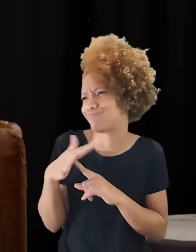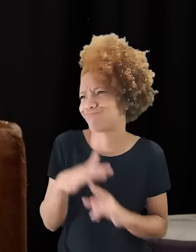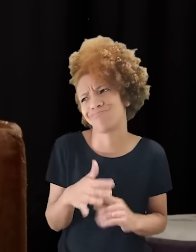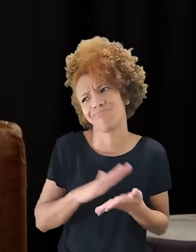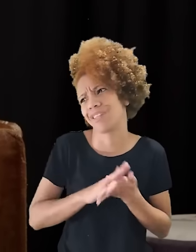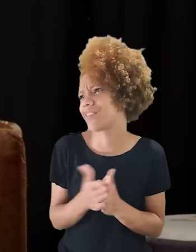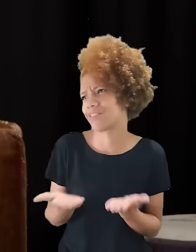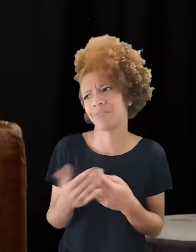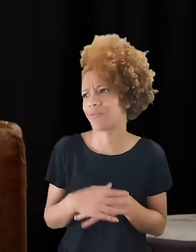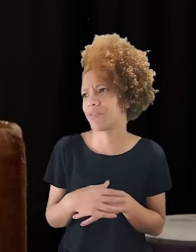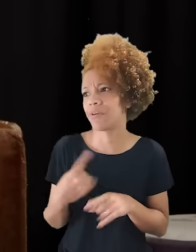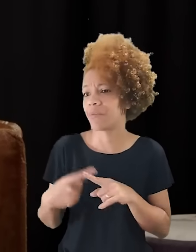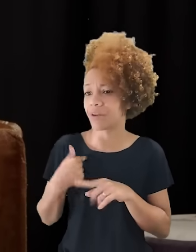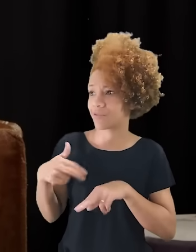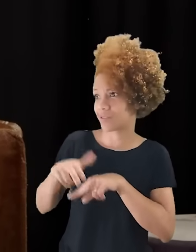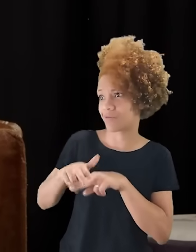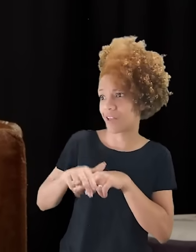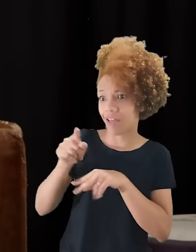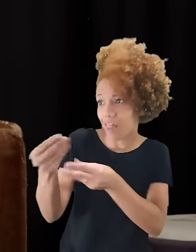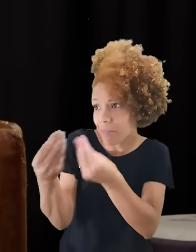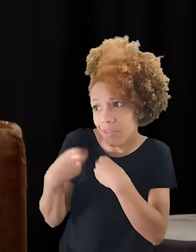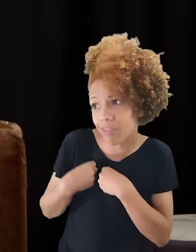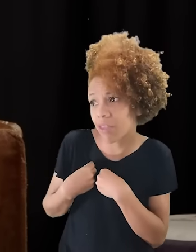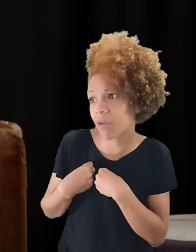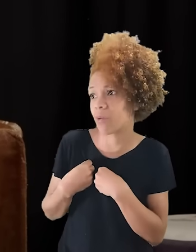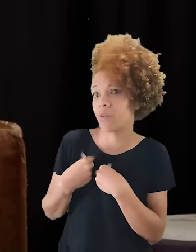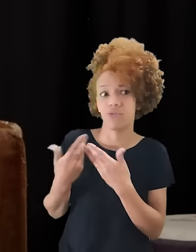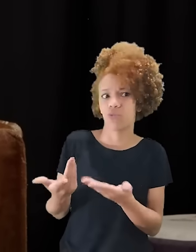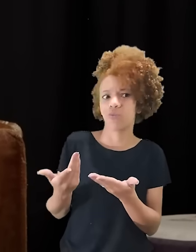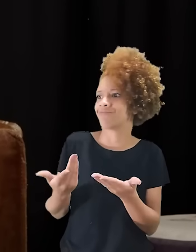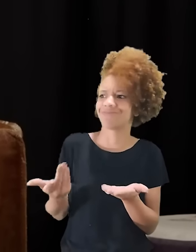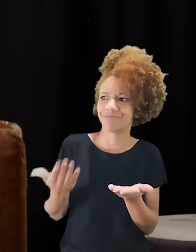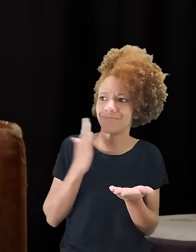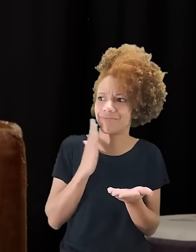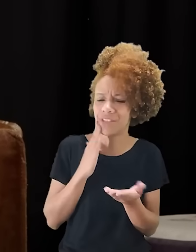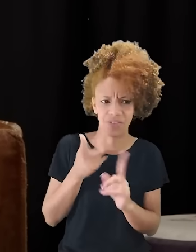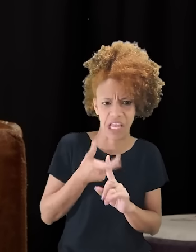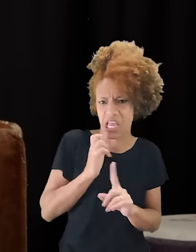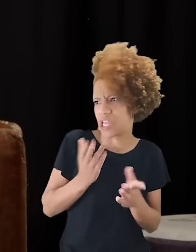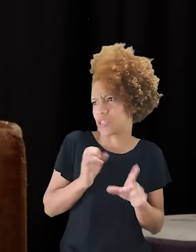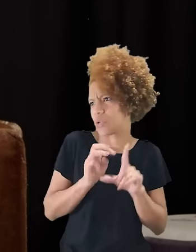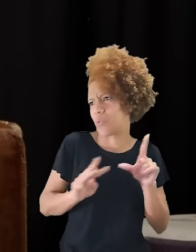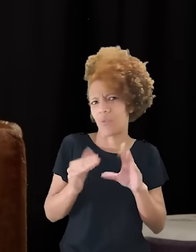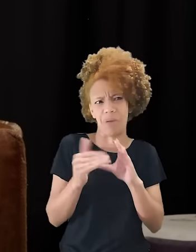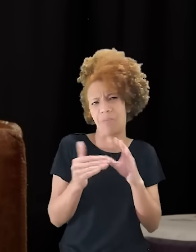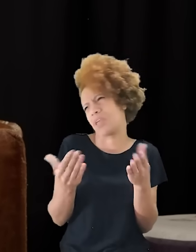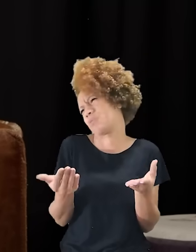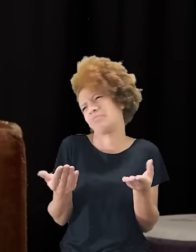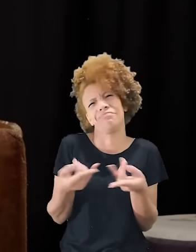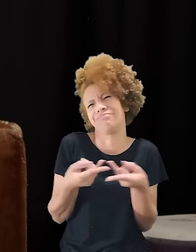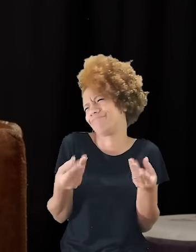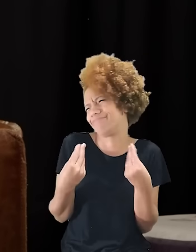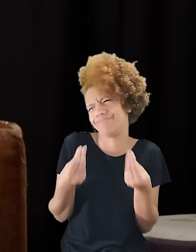baixo né Isso foi baixo porque eu tava sentada na que falou ela tá aqui fala quando que é ela que você hackeou o e-mail e pegou